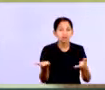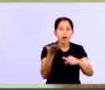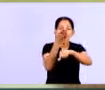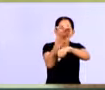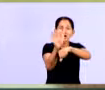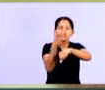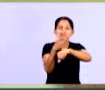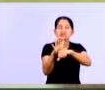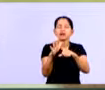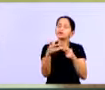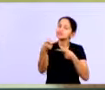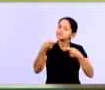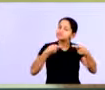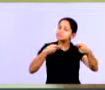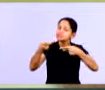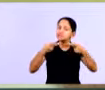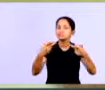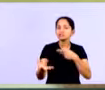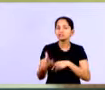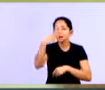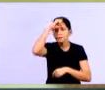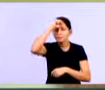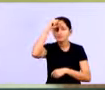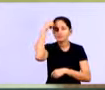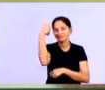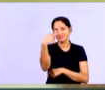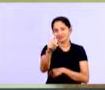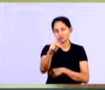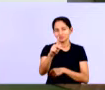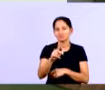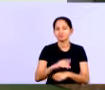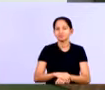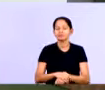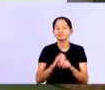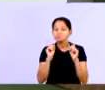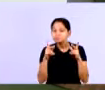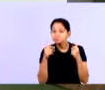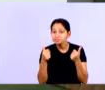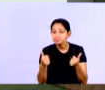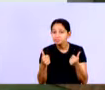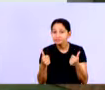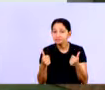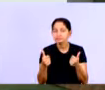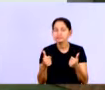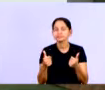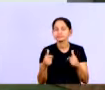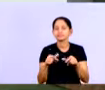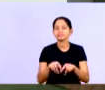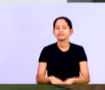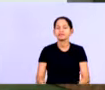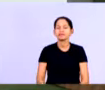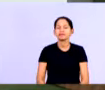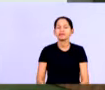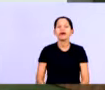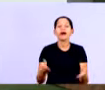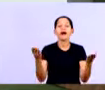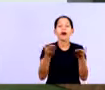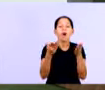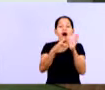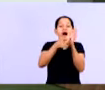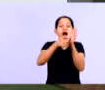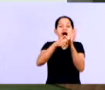bem pensadas, tentando fixar o conhecimento das nossas aulas. Ok, professora. Antes de